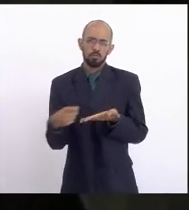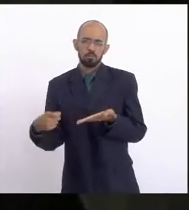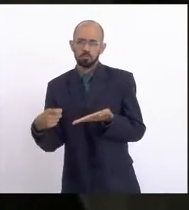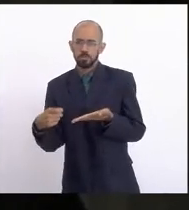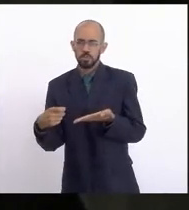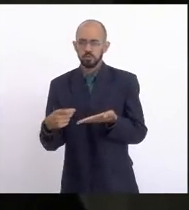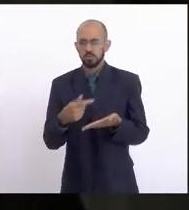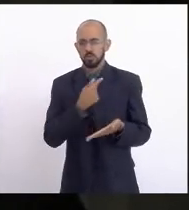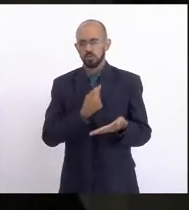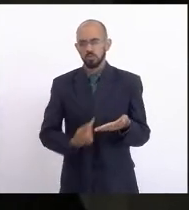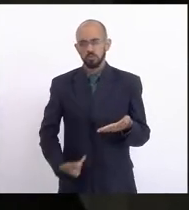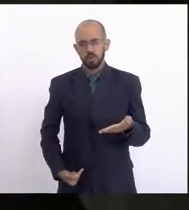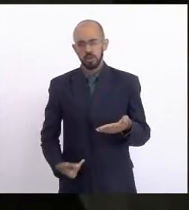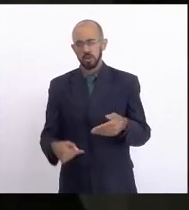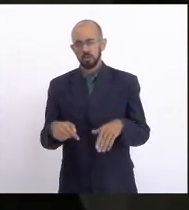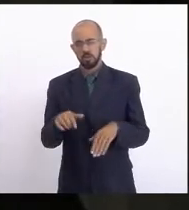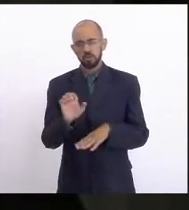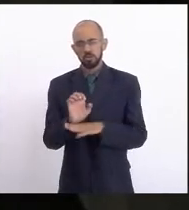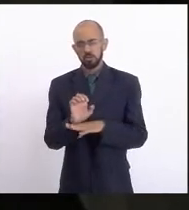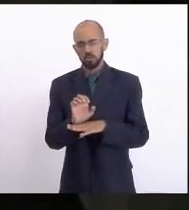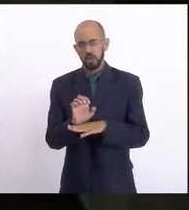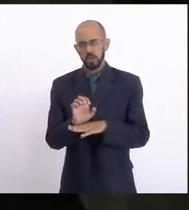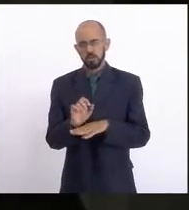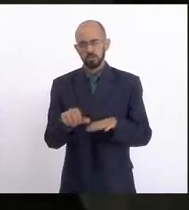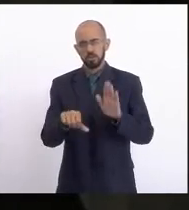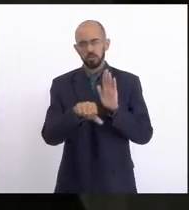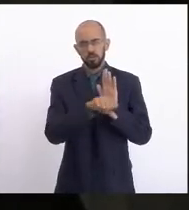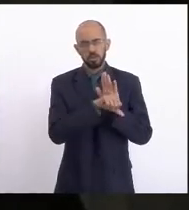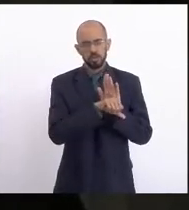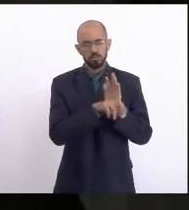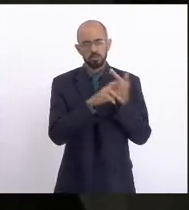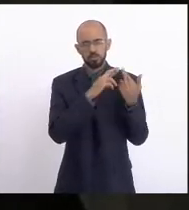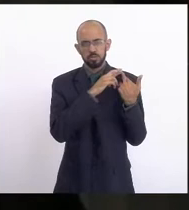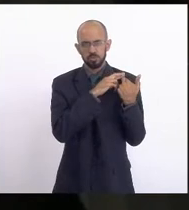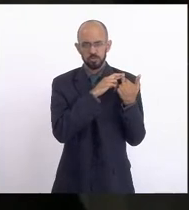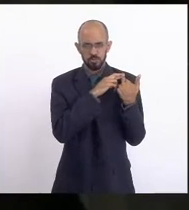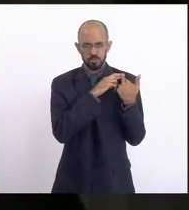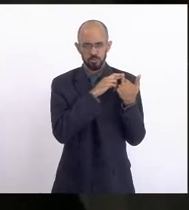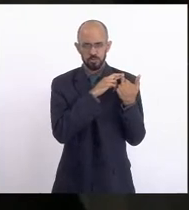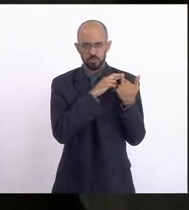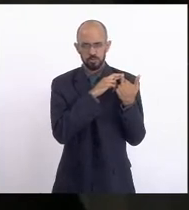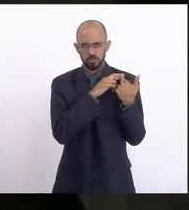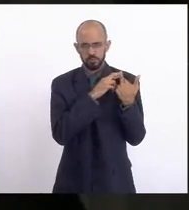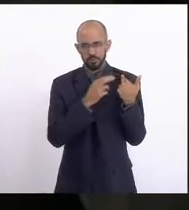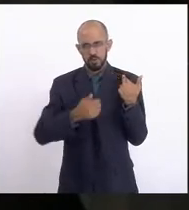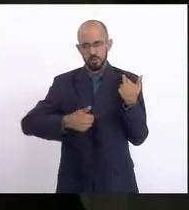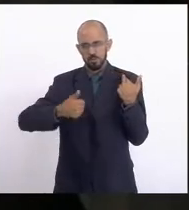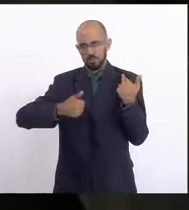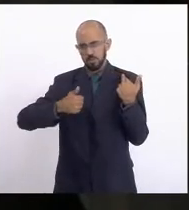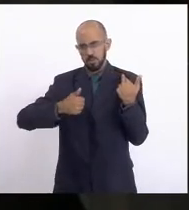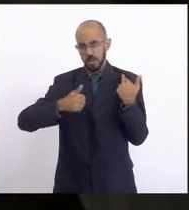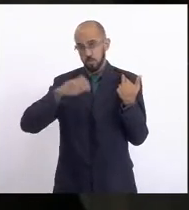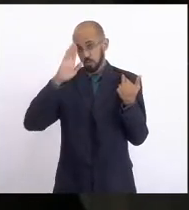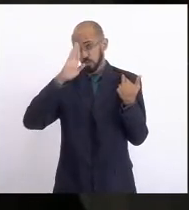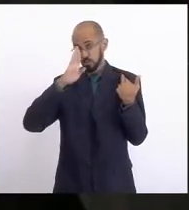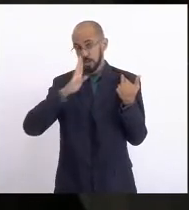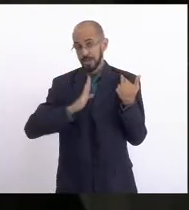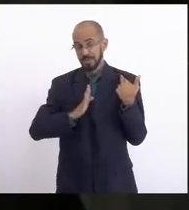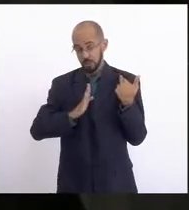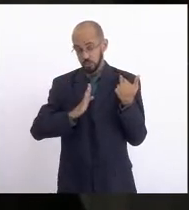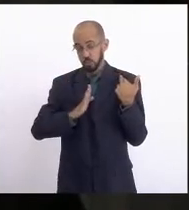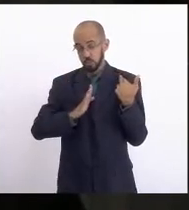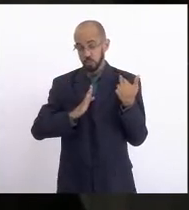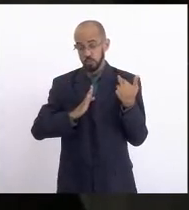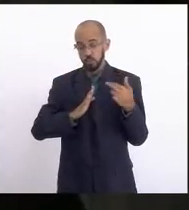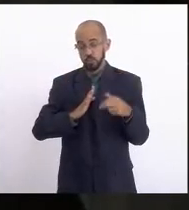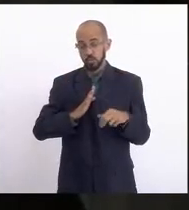do Estado por crime de responsabilidade. O primeiro do Brasil que se